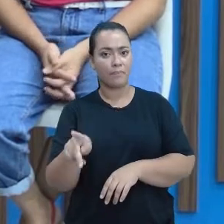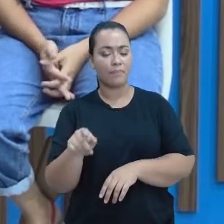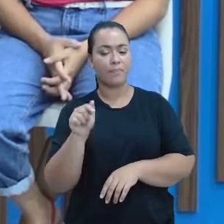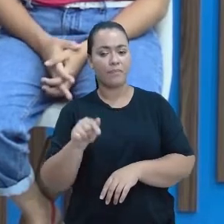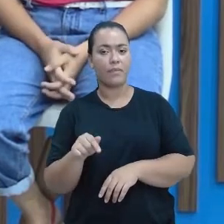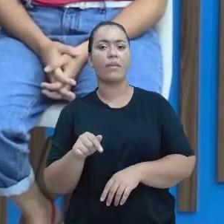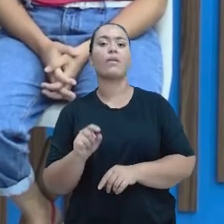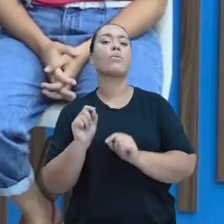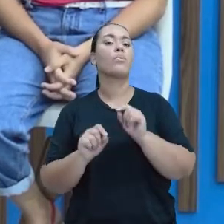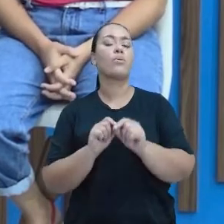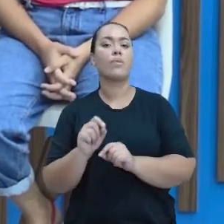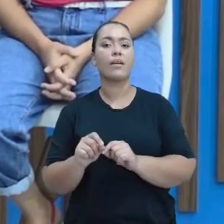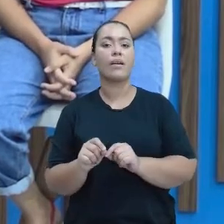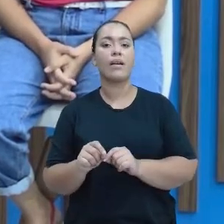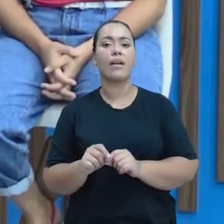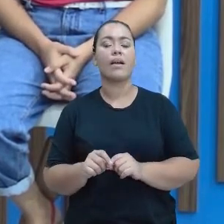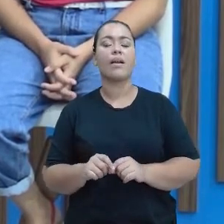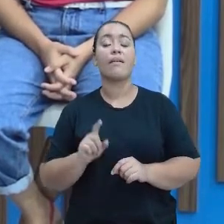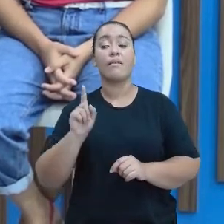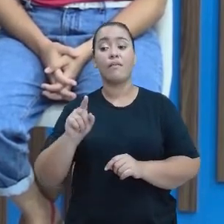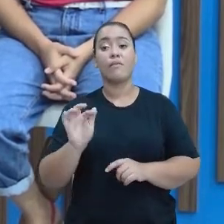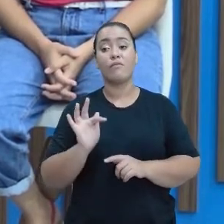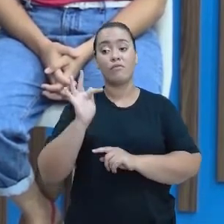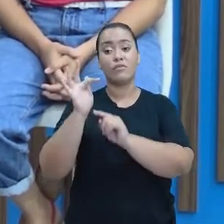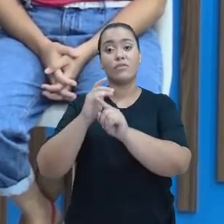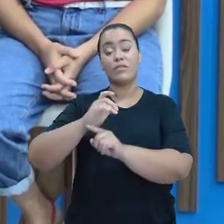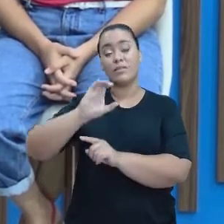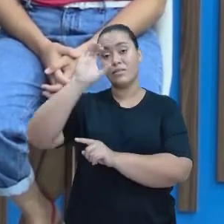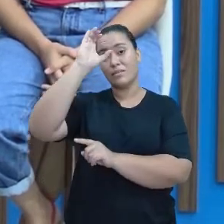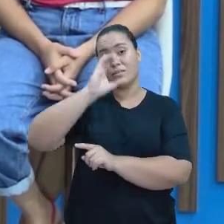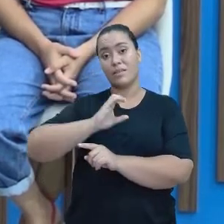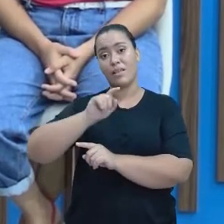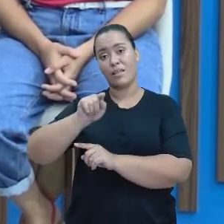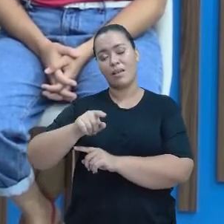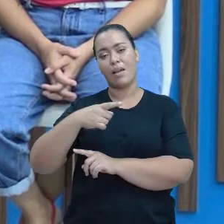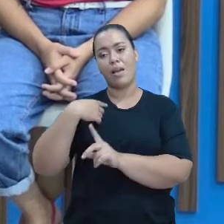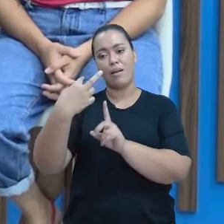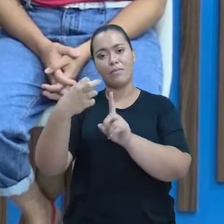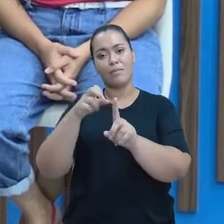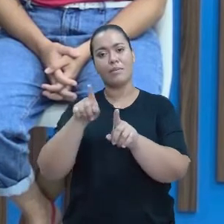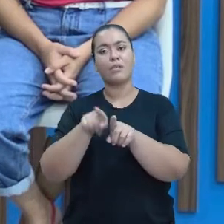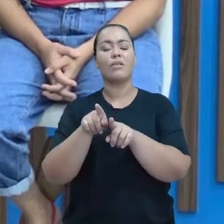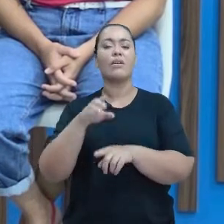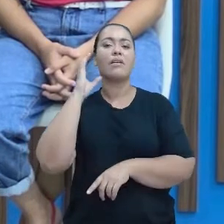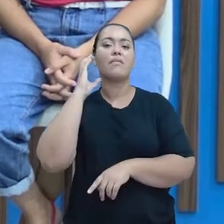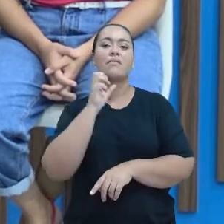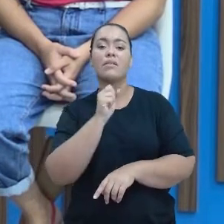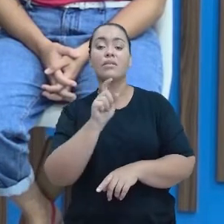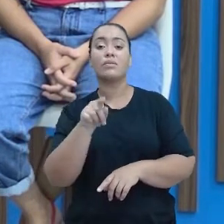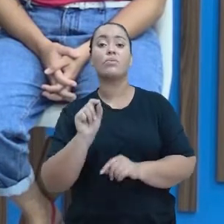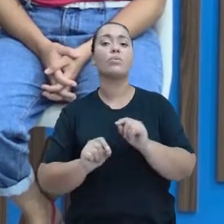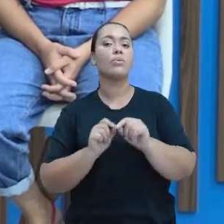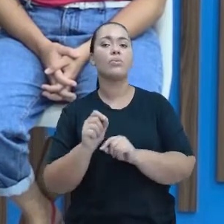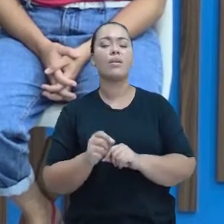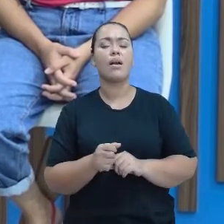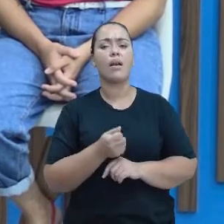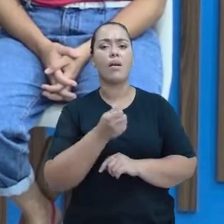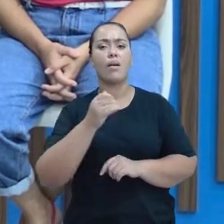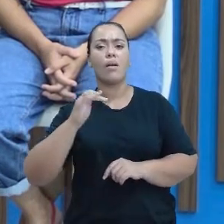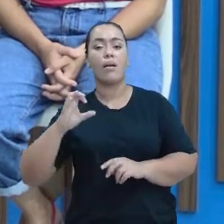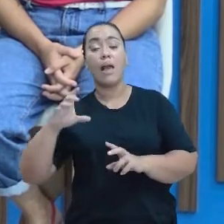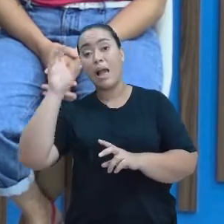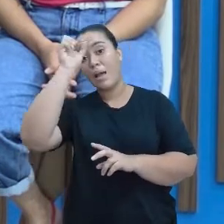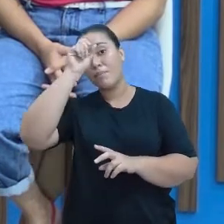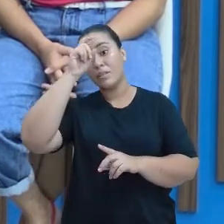para formar cidadãos, pessoas, na perspectiva que Freire fala, uma alfabetização